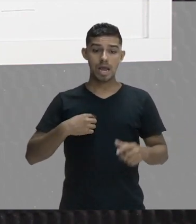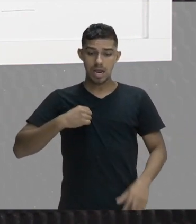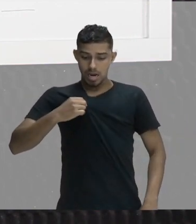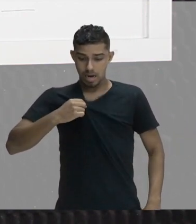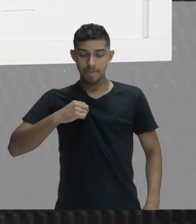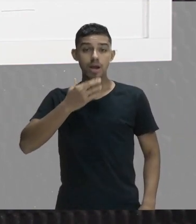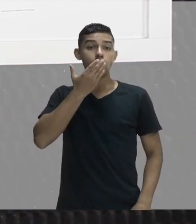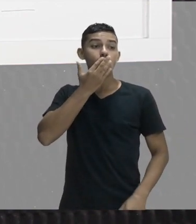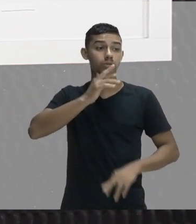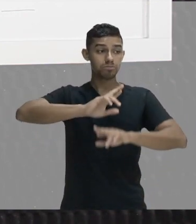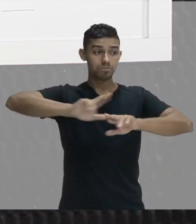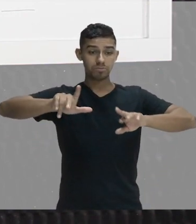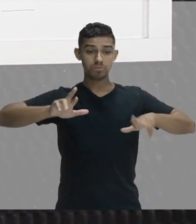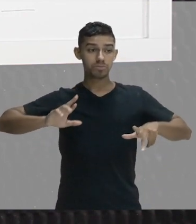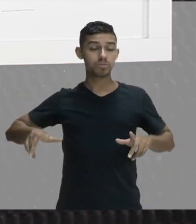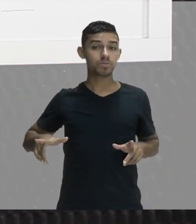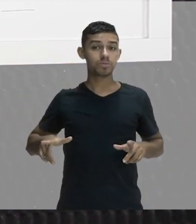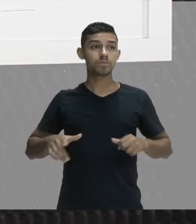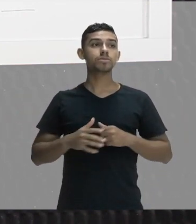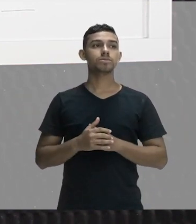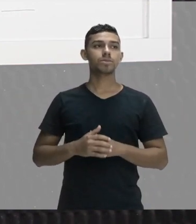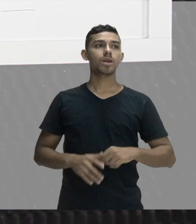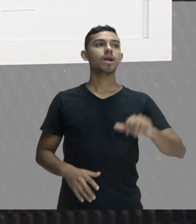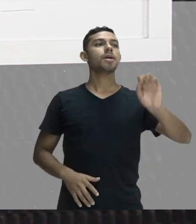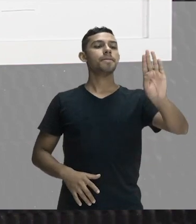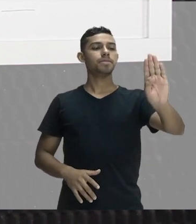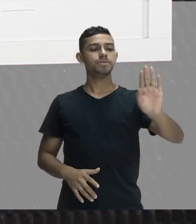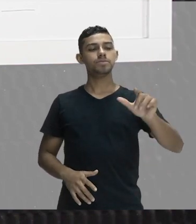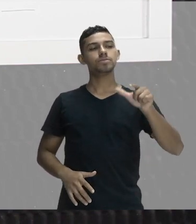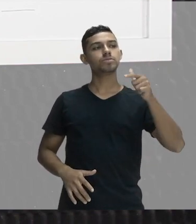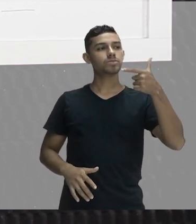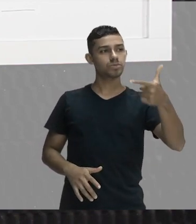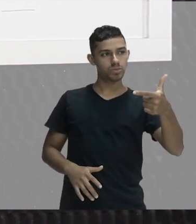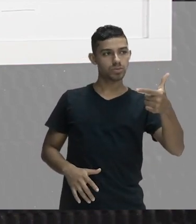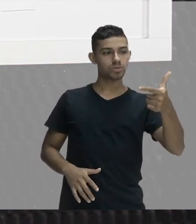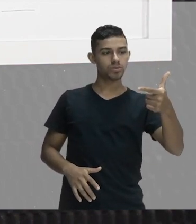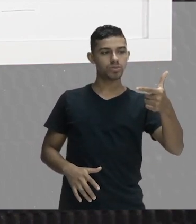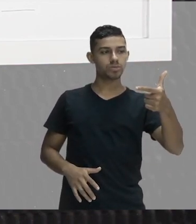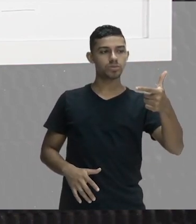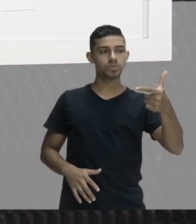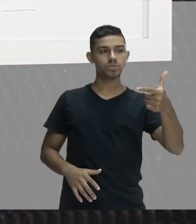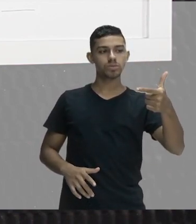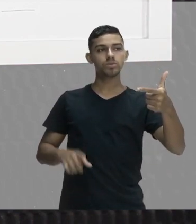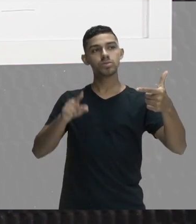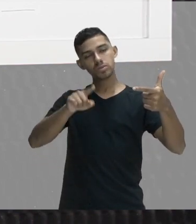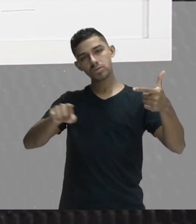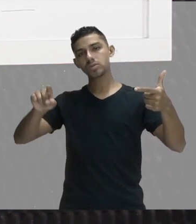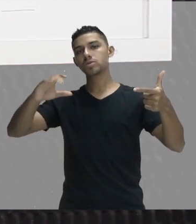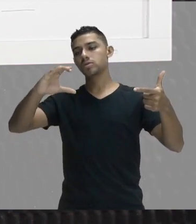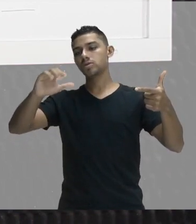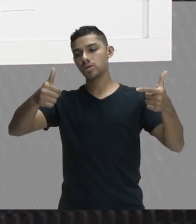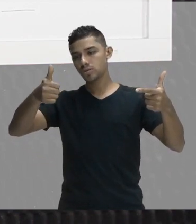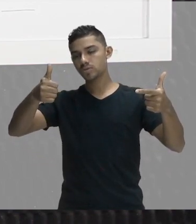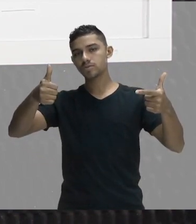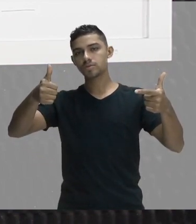diferentes. Então, vamos fazer a mesma coisa. Ele pode sair com a bermuda 2 e com a camisa